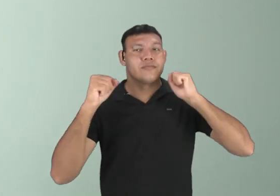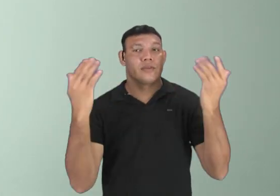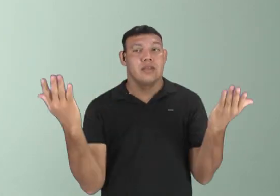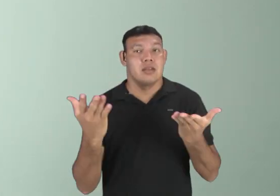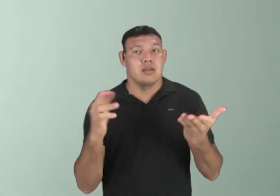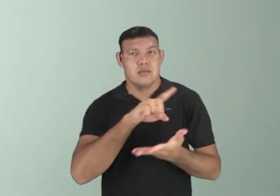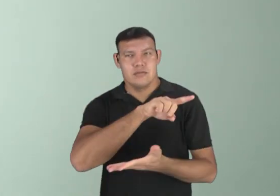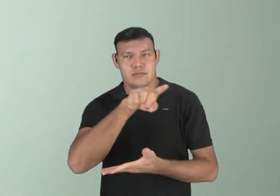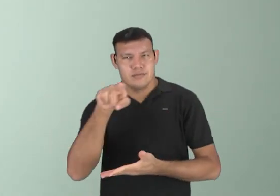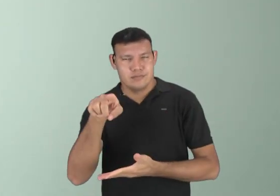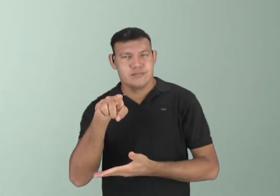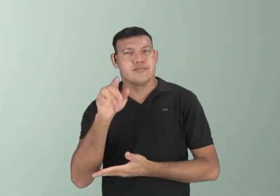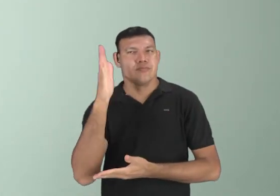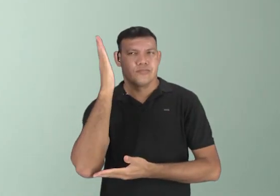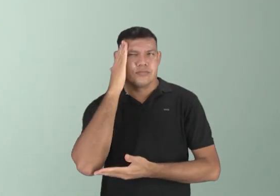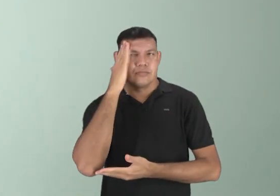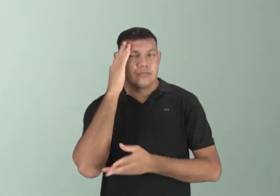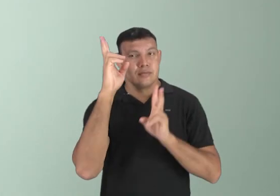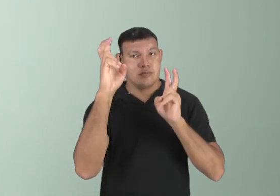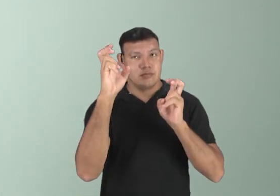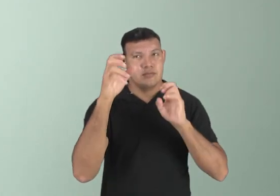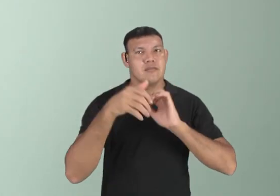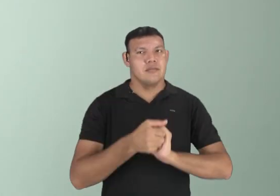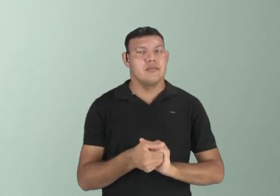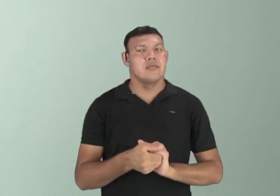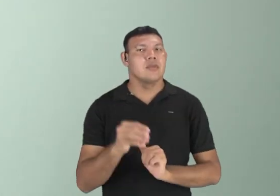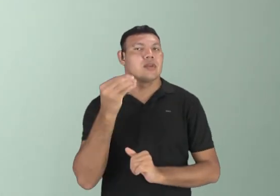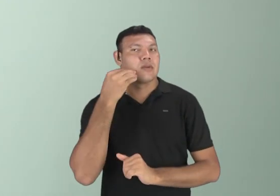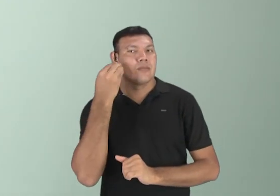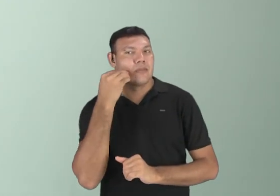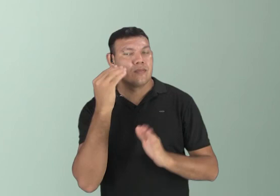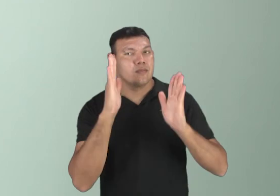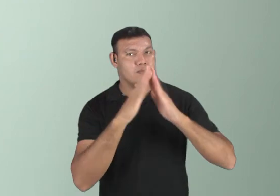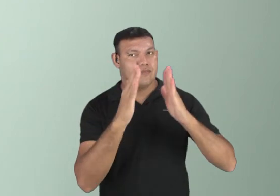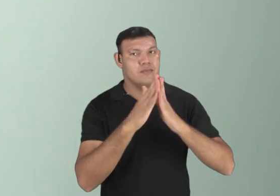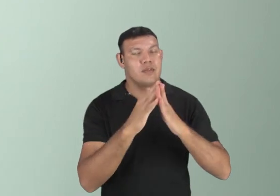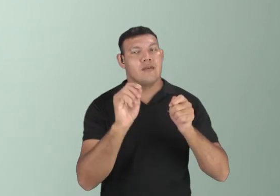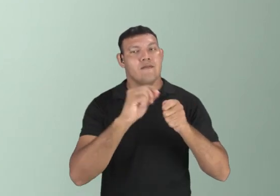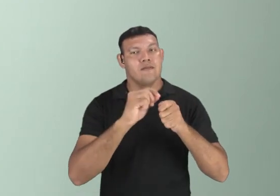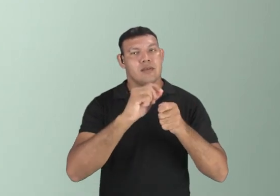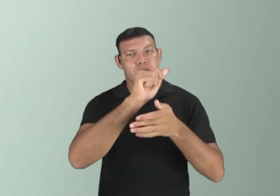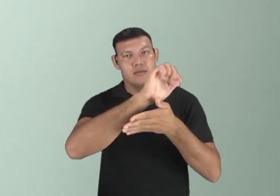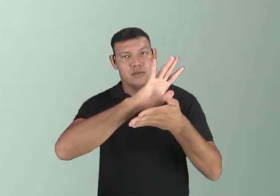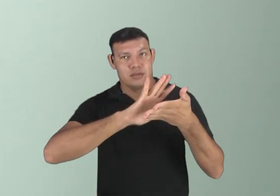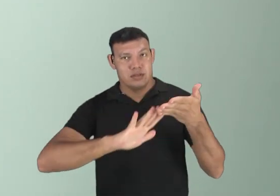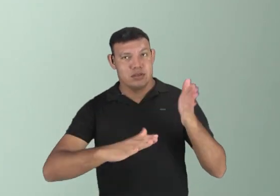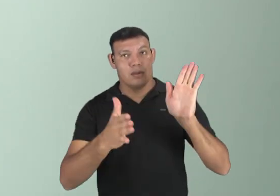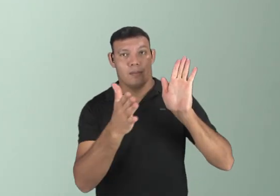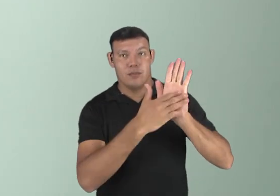vocês já conhecem o tema, treine sua casa, procurem realizar atividades que o